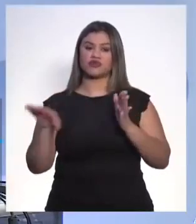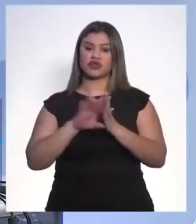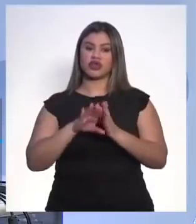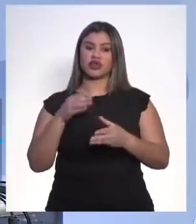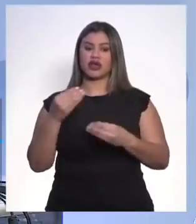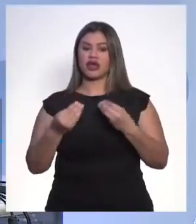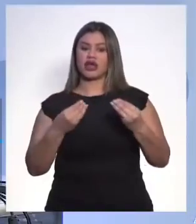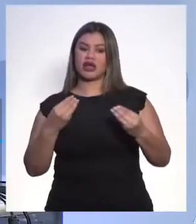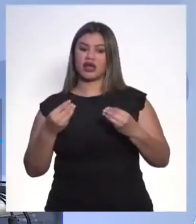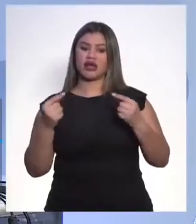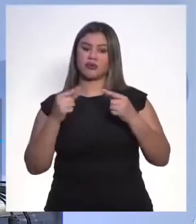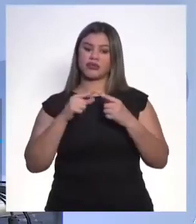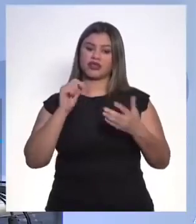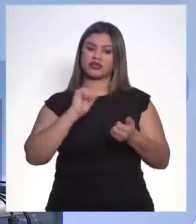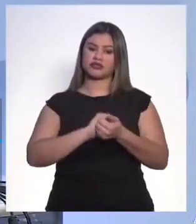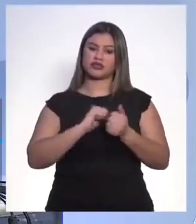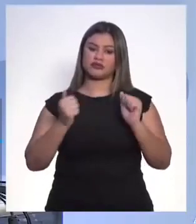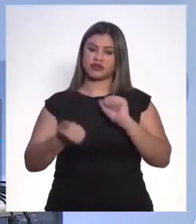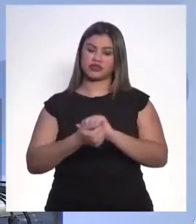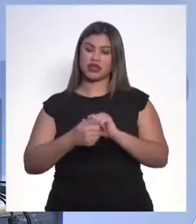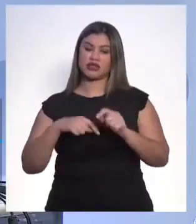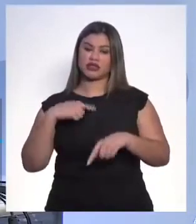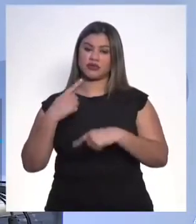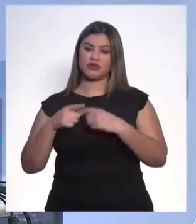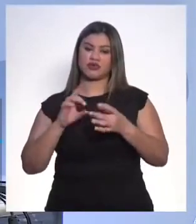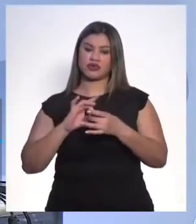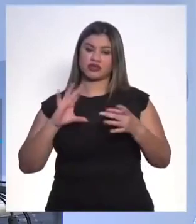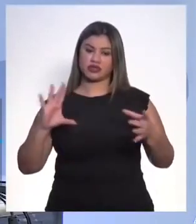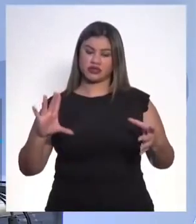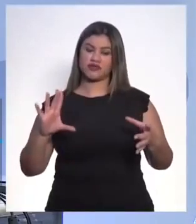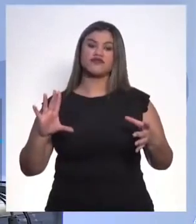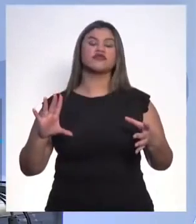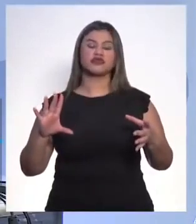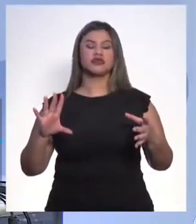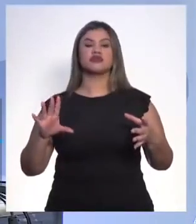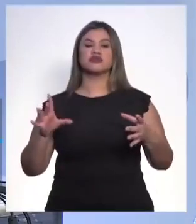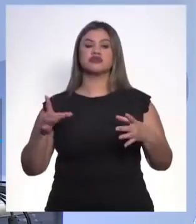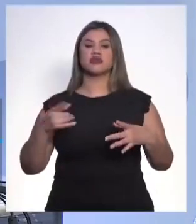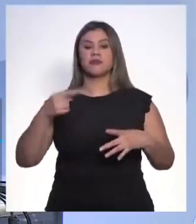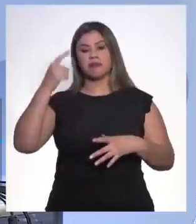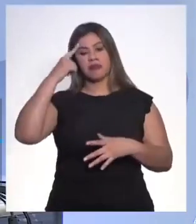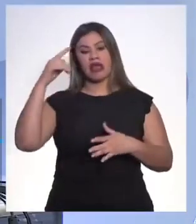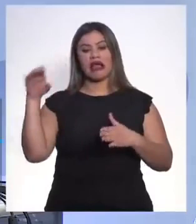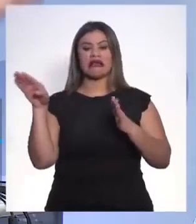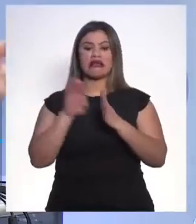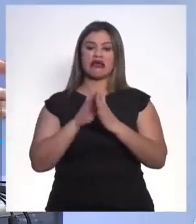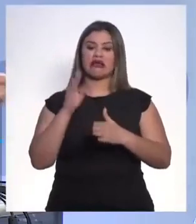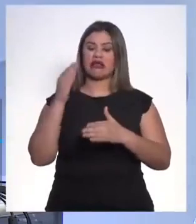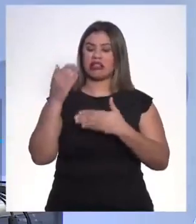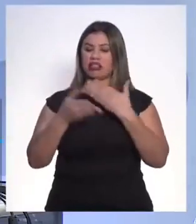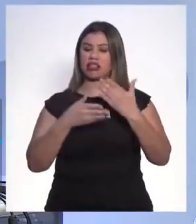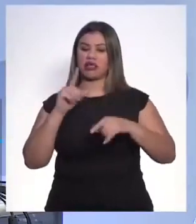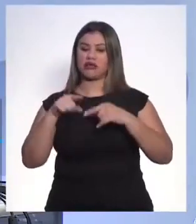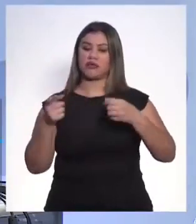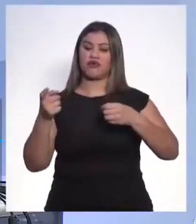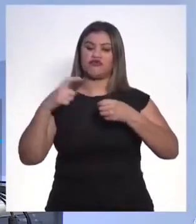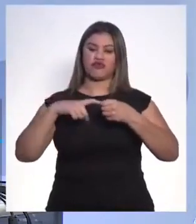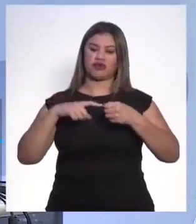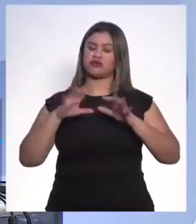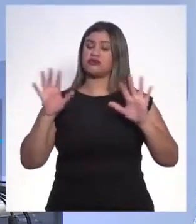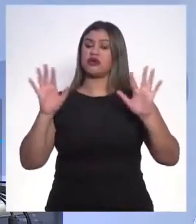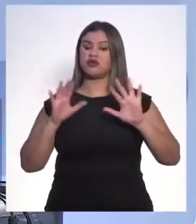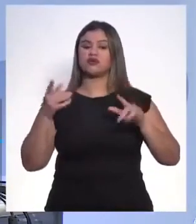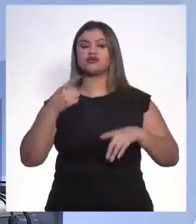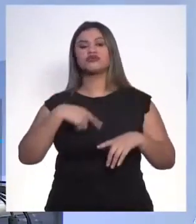aqui? Para ter uma adaptação e depois serem soltos posteriormente. Então, não chegaram, de repente, para serem cuidados e devolvidos. Então, é importante a